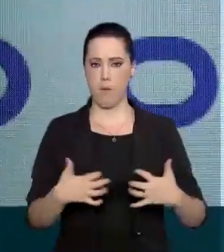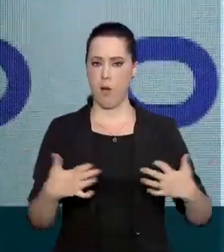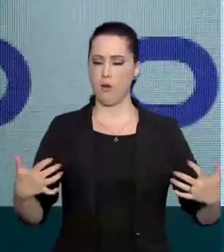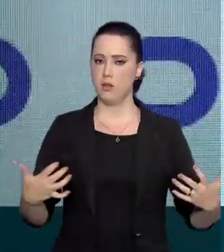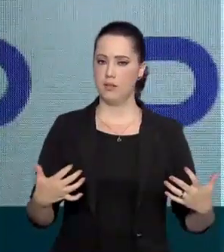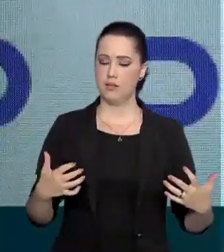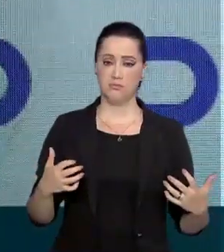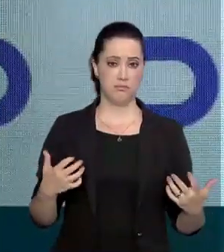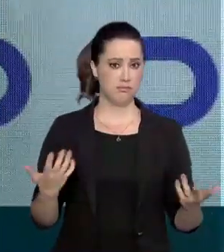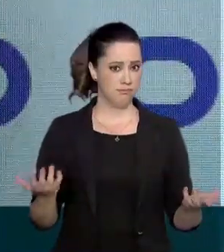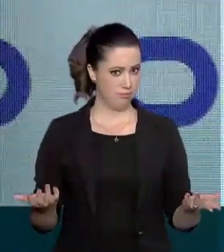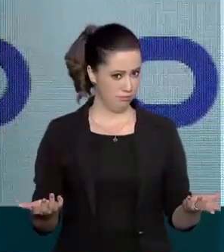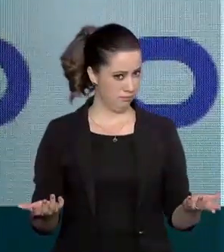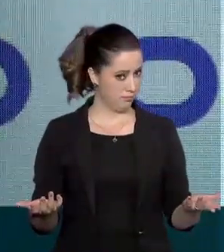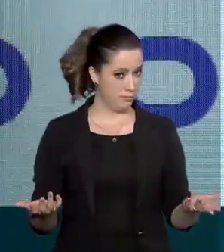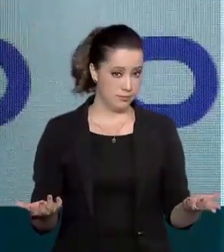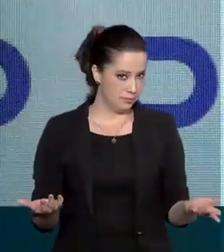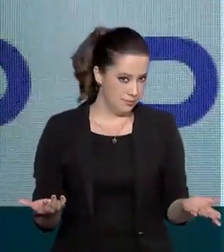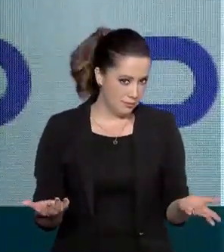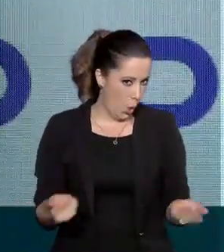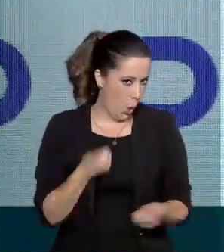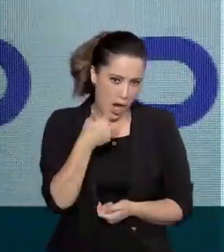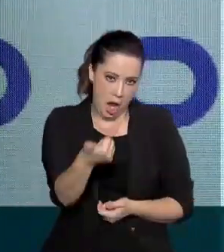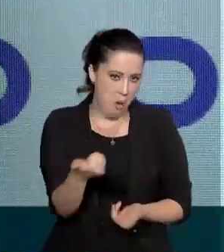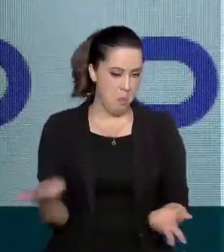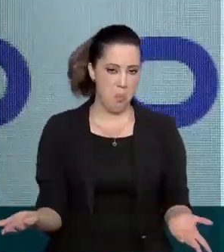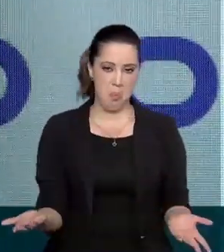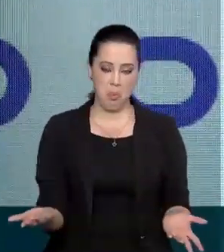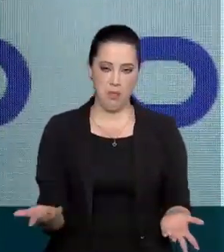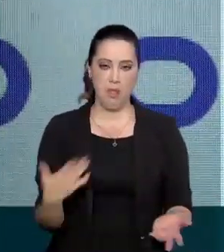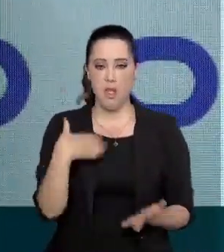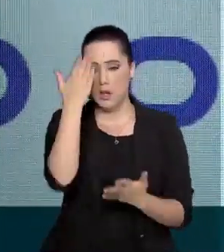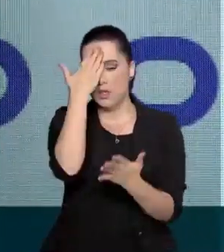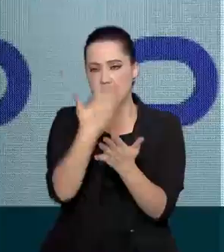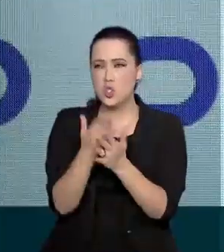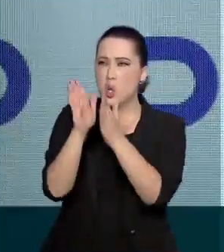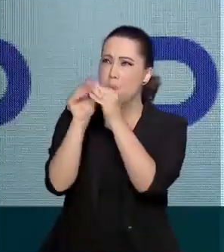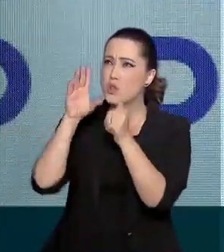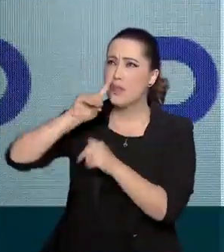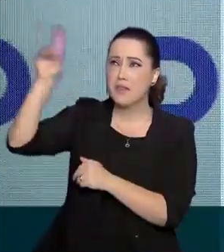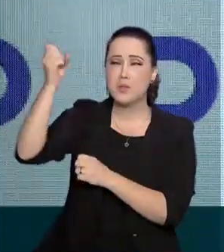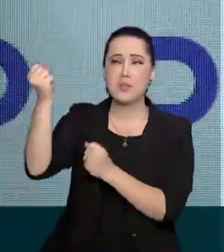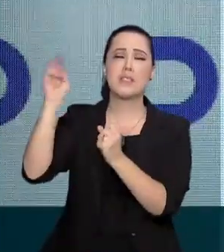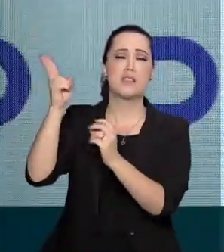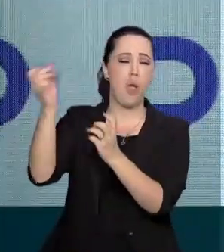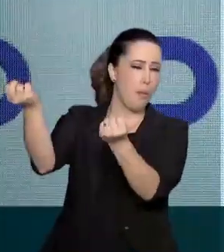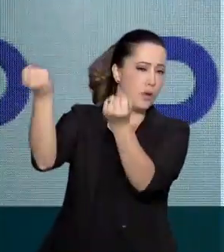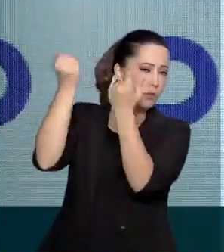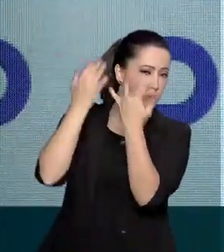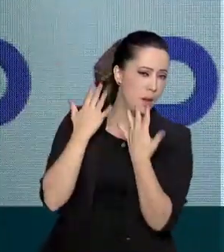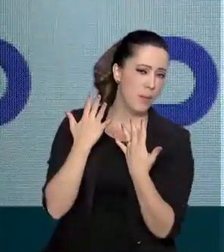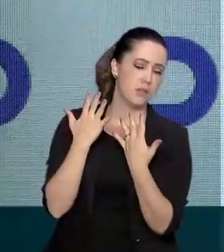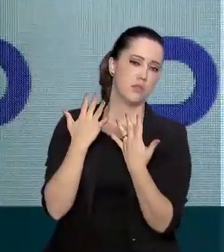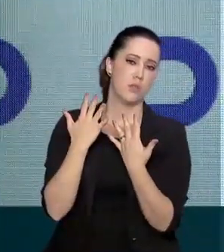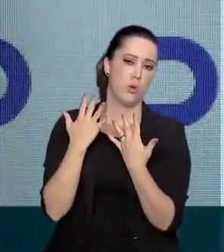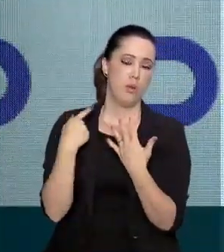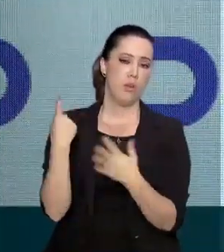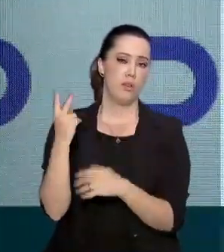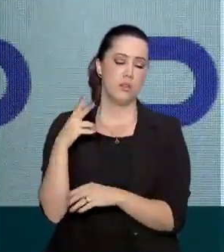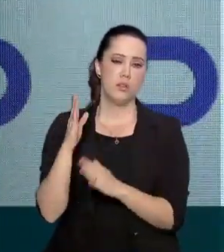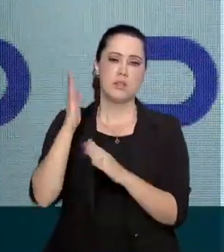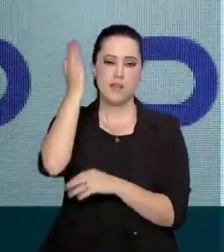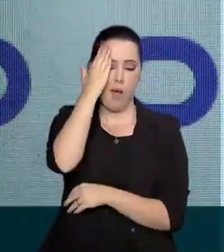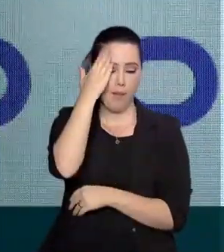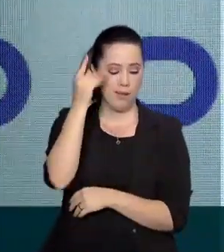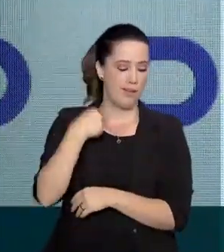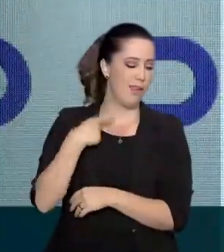Mas tudo bem, acreditando, pedindo a Deus que nos ilumine o tempo todo, sabendo que eu